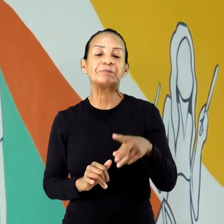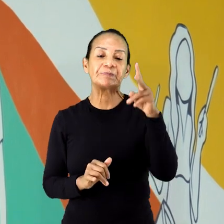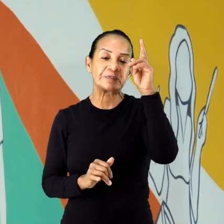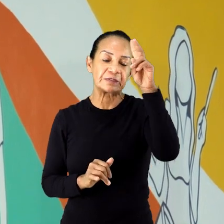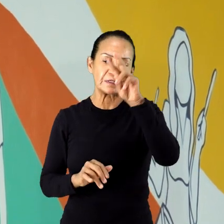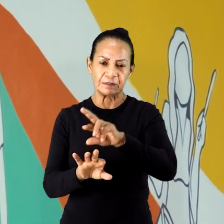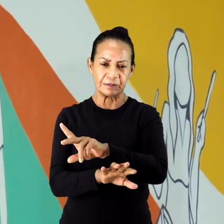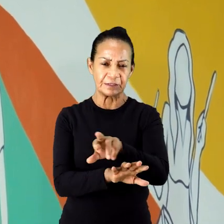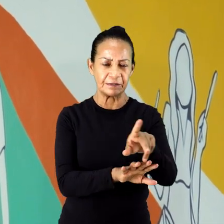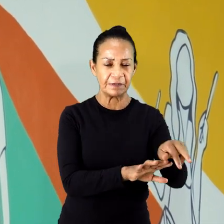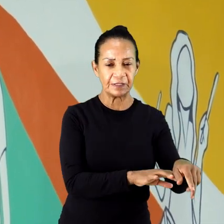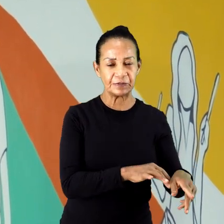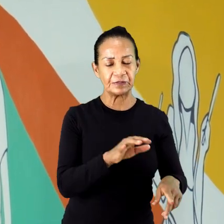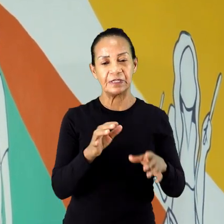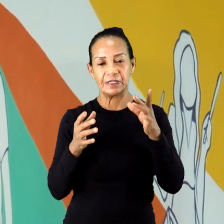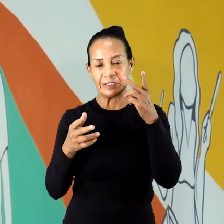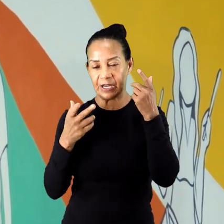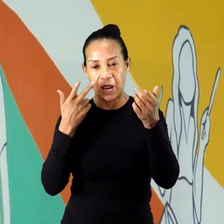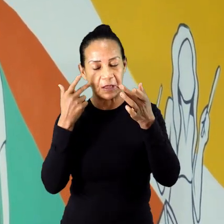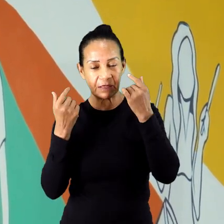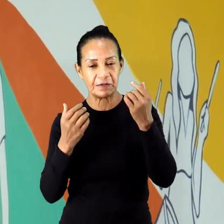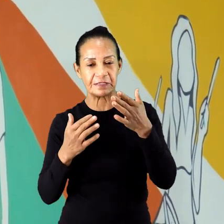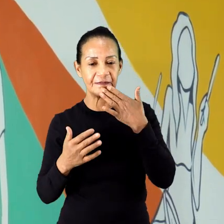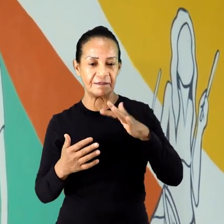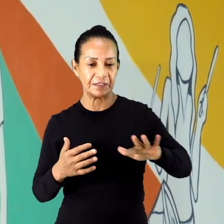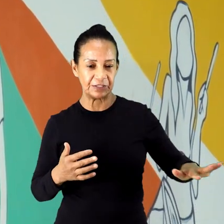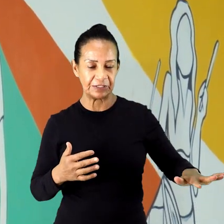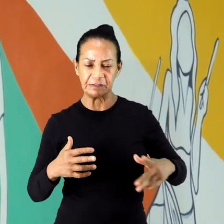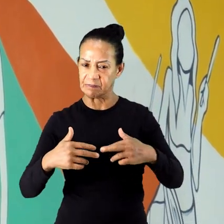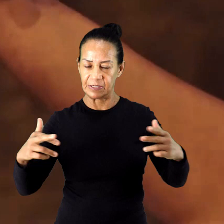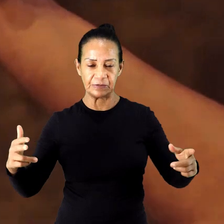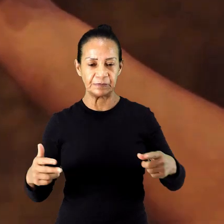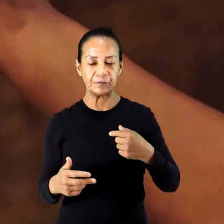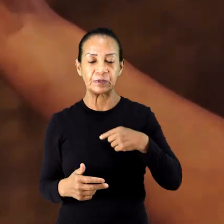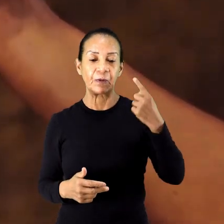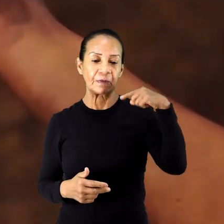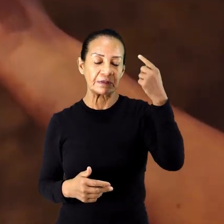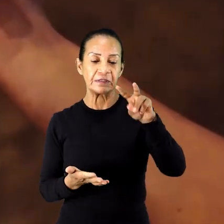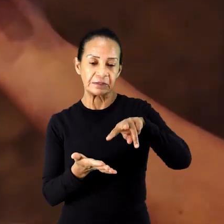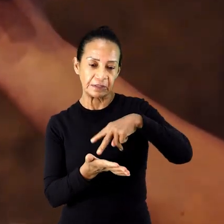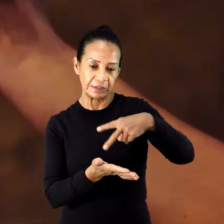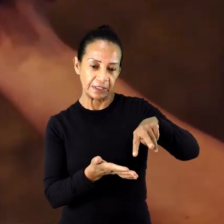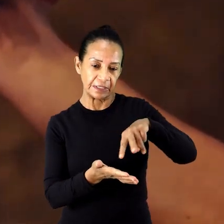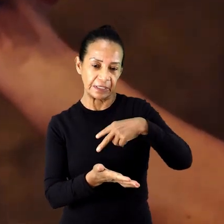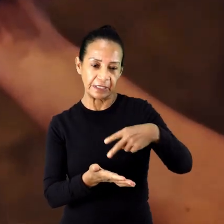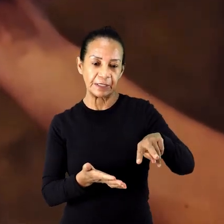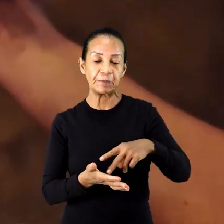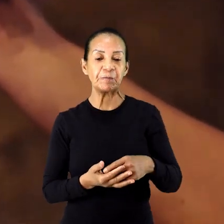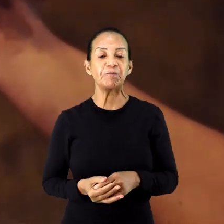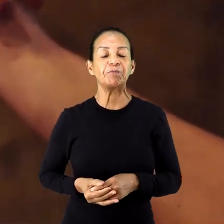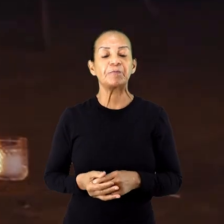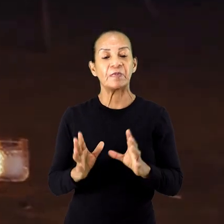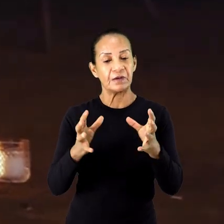histórias e teatro, diversos teatros infantis, teatro de mamulengo, teatro de sombra, teatro de bonecos. Eu sou atriz, dançarina